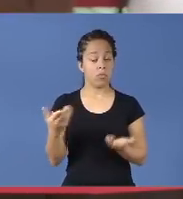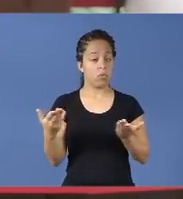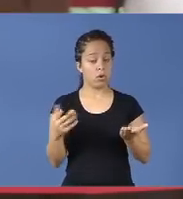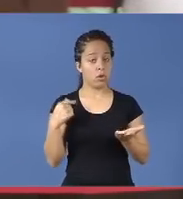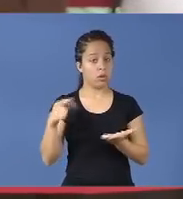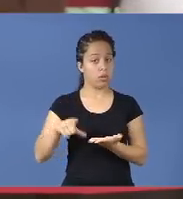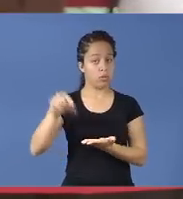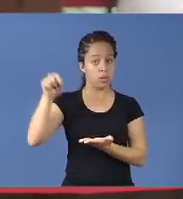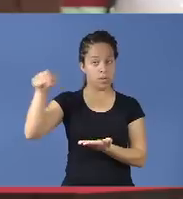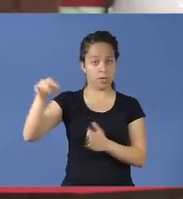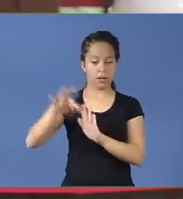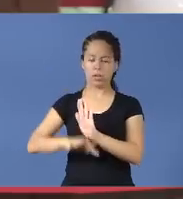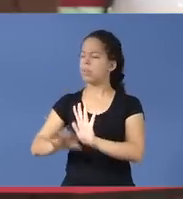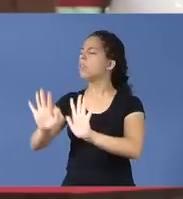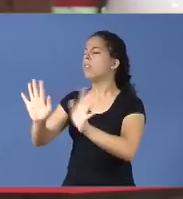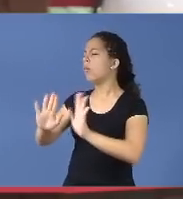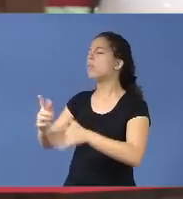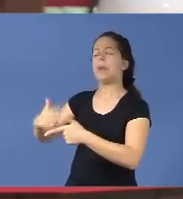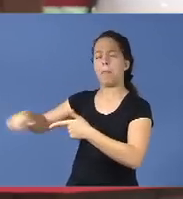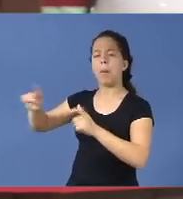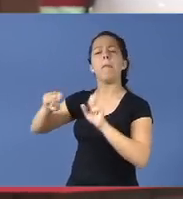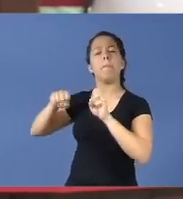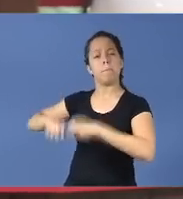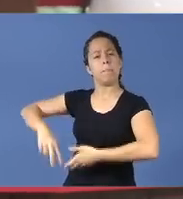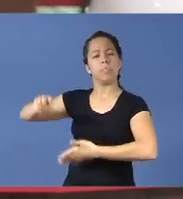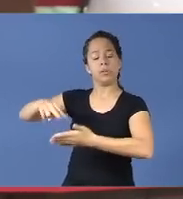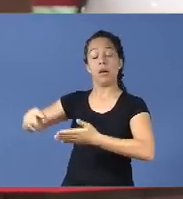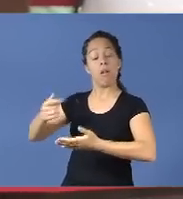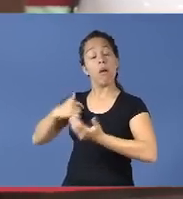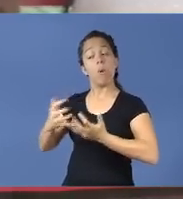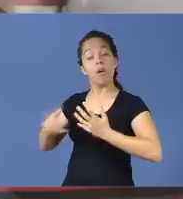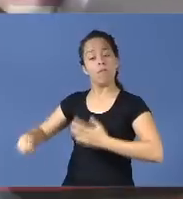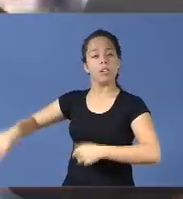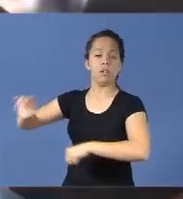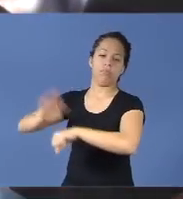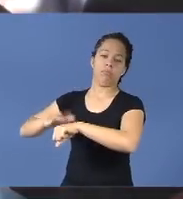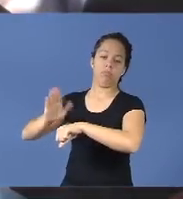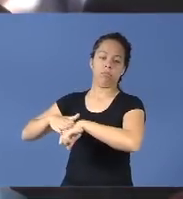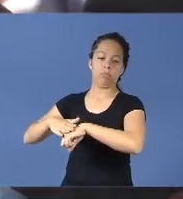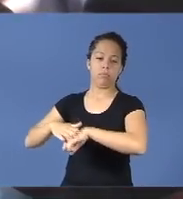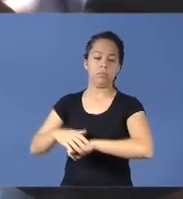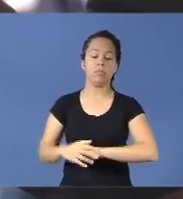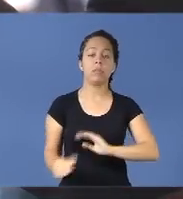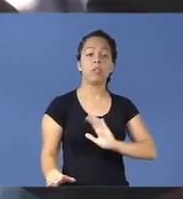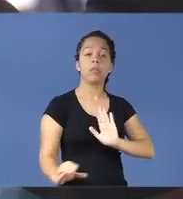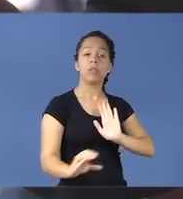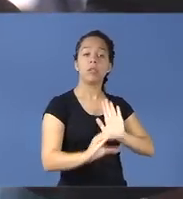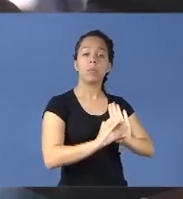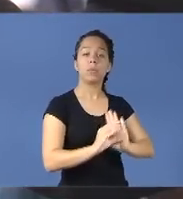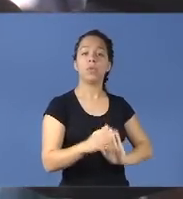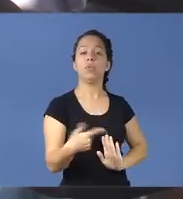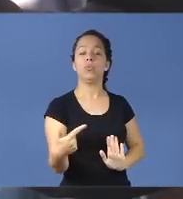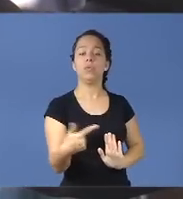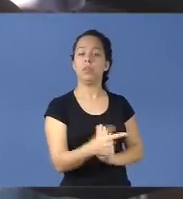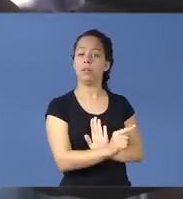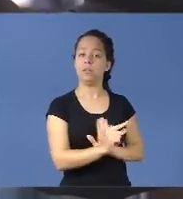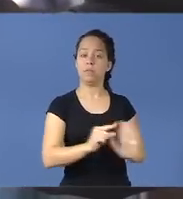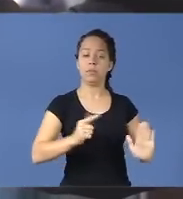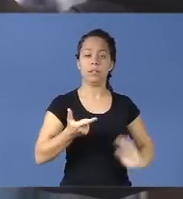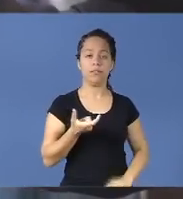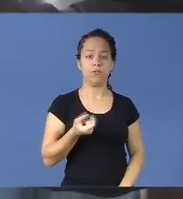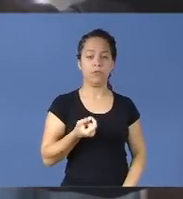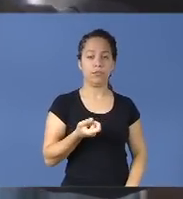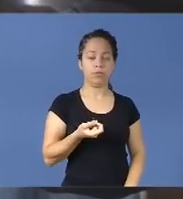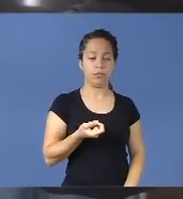aqui. Não tem problema, pode ler. Então, é isso que eu quero. Então, capítulo 2, versículo